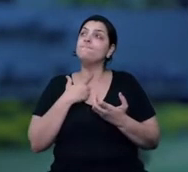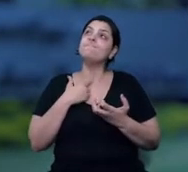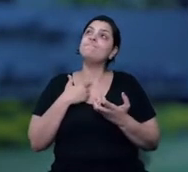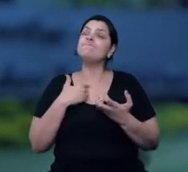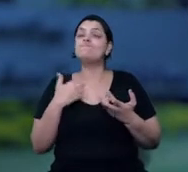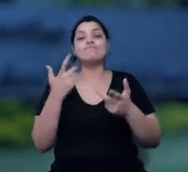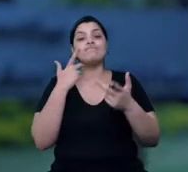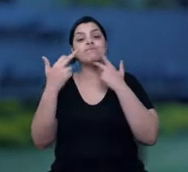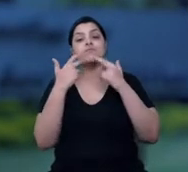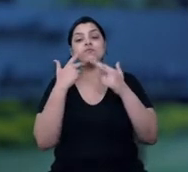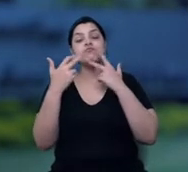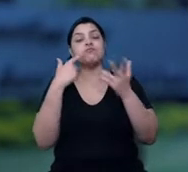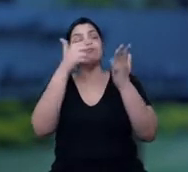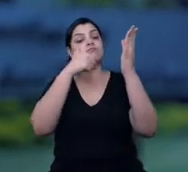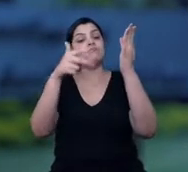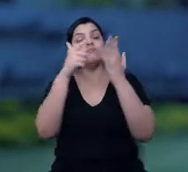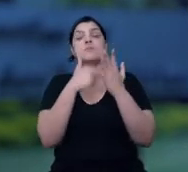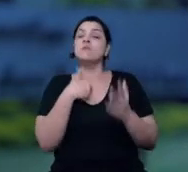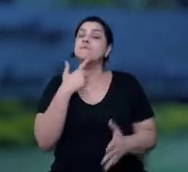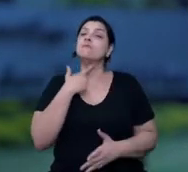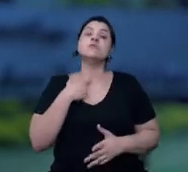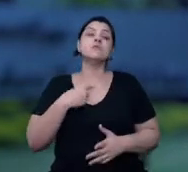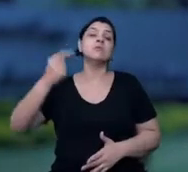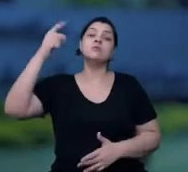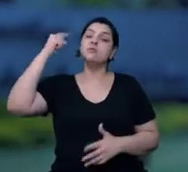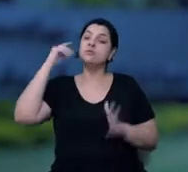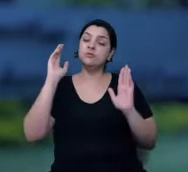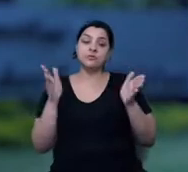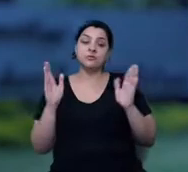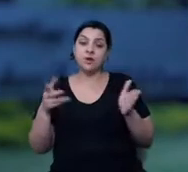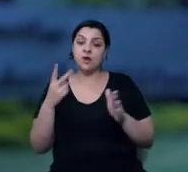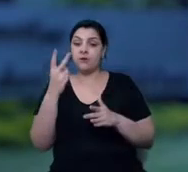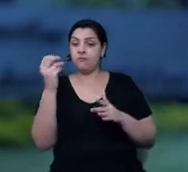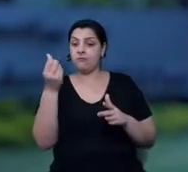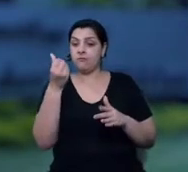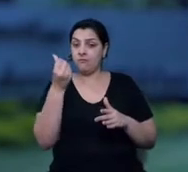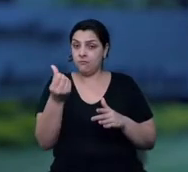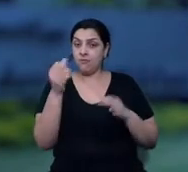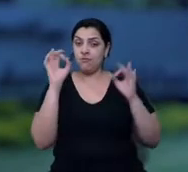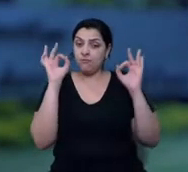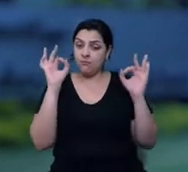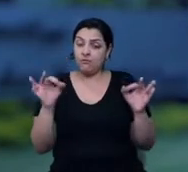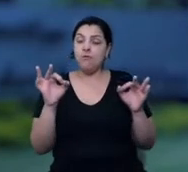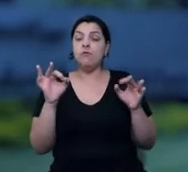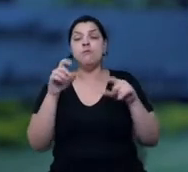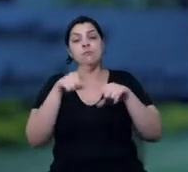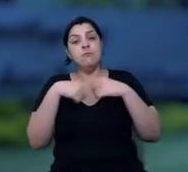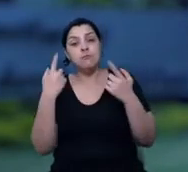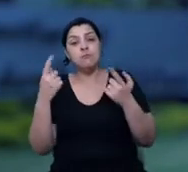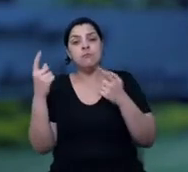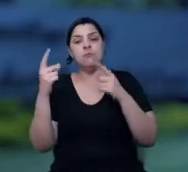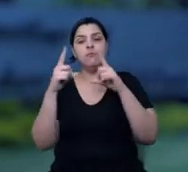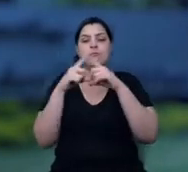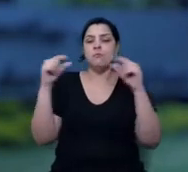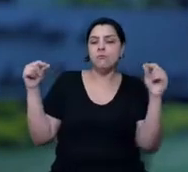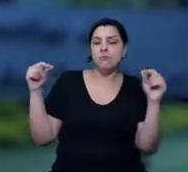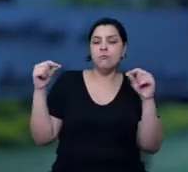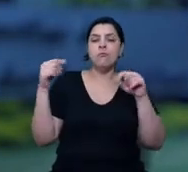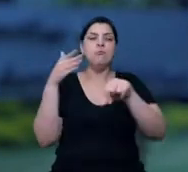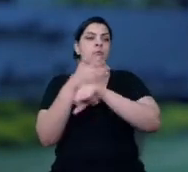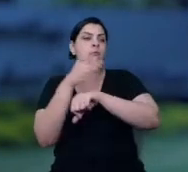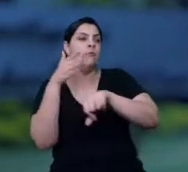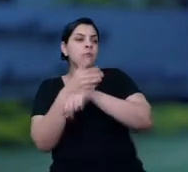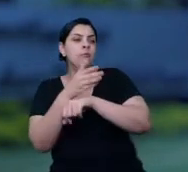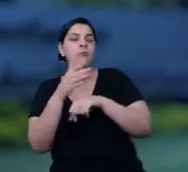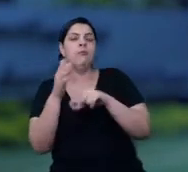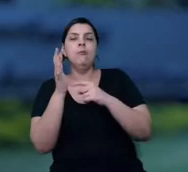que era um desejo que eu já tinha bem antigo. Mas em 2006, assim, talvez até por quando estar em Brasília e participar de muitas exposições,